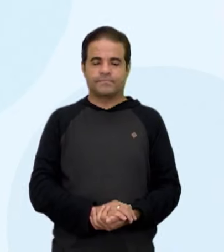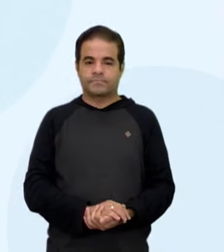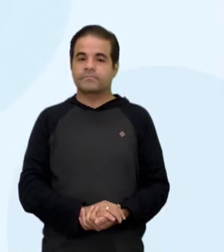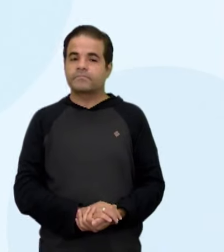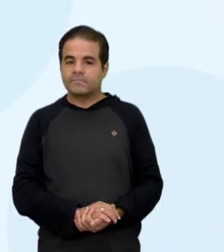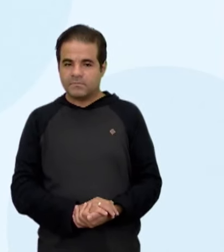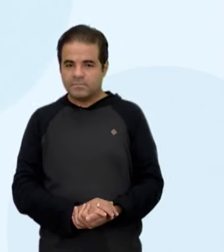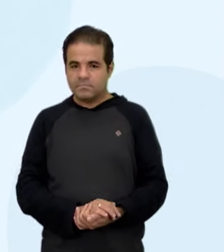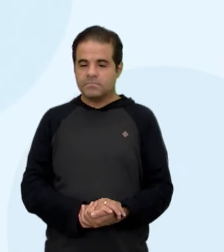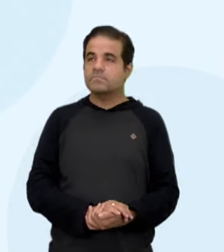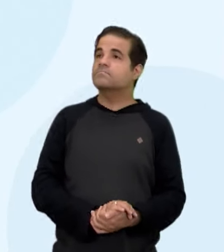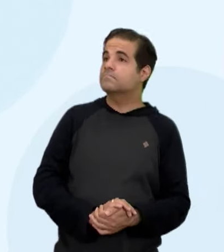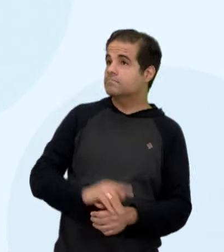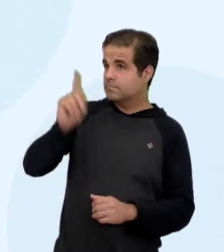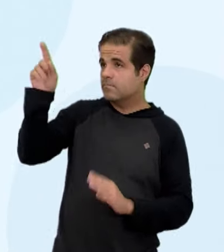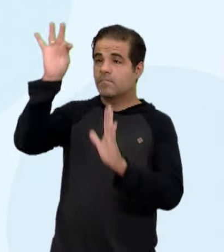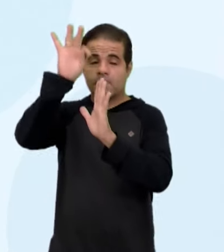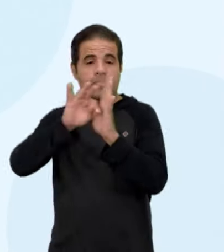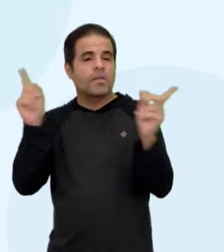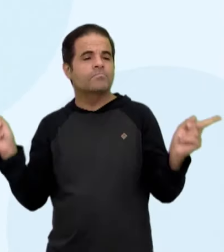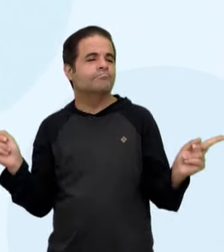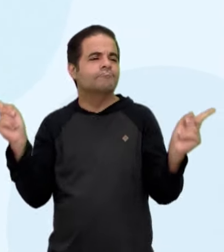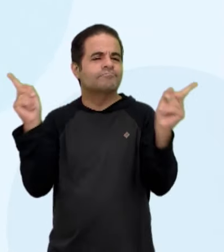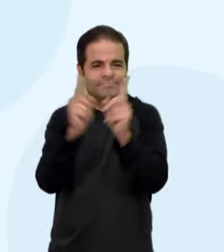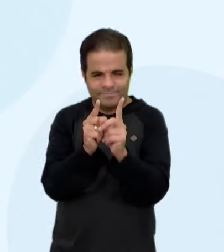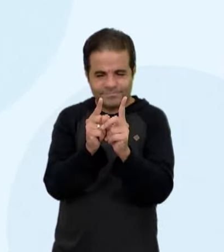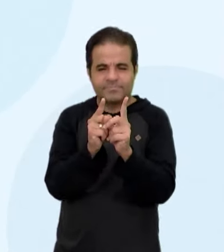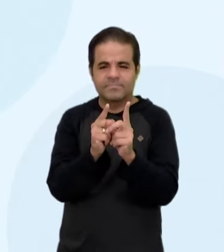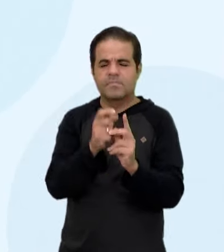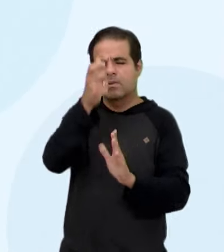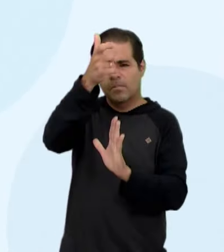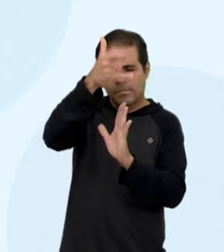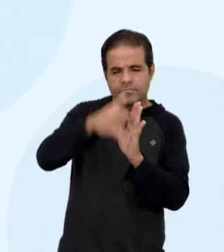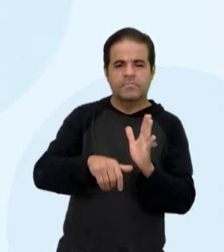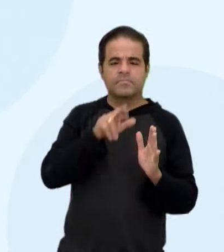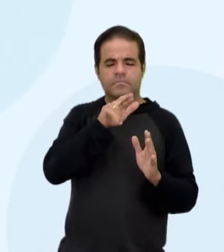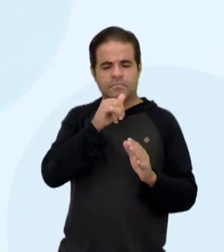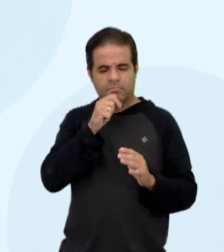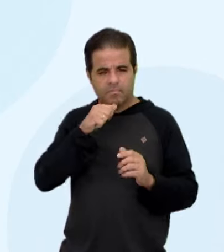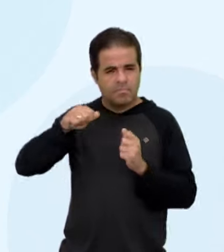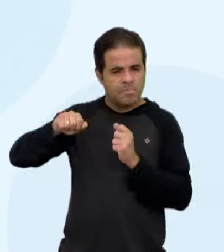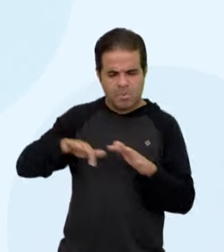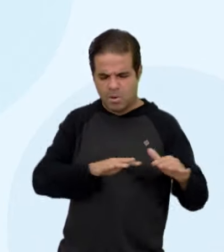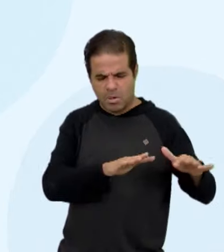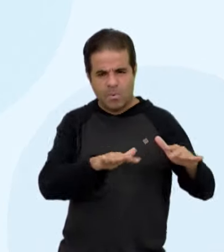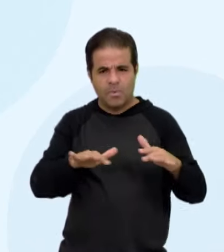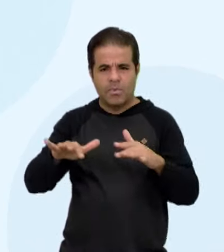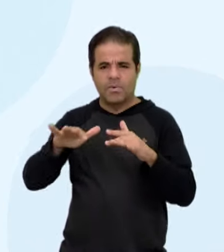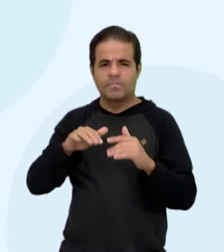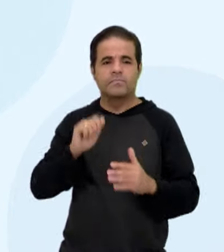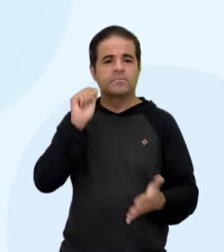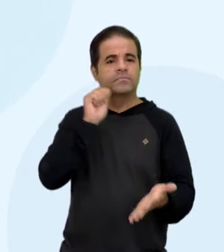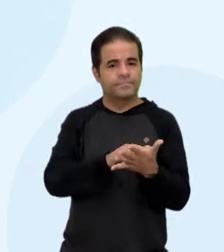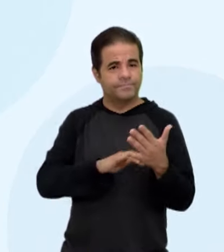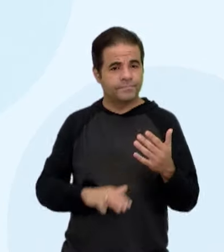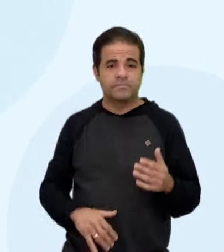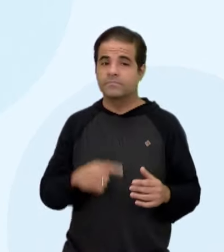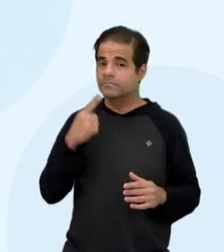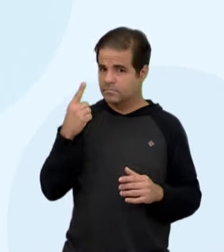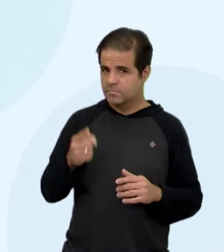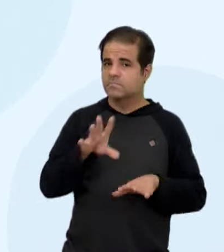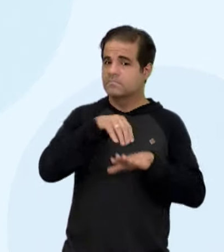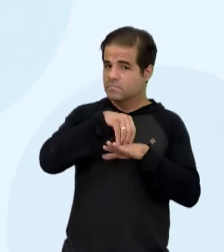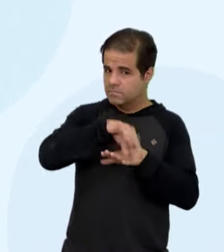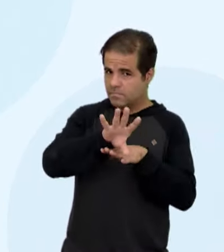Aí, aqui nós temos um textinho que fala sobre esses rios voadores. E agora a gente vai para a nossa atividade 1, né, que eu passei